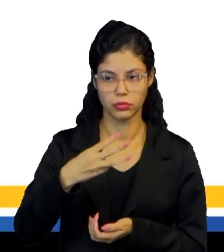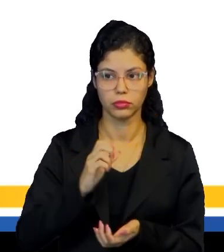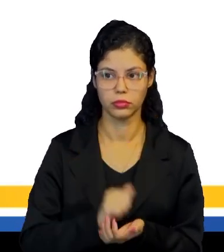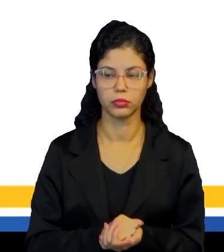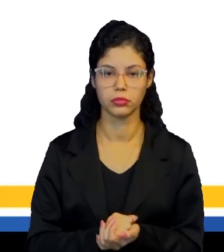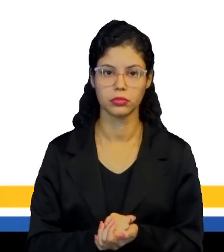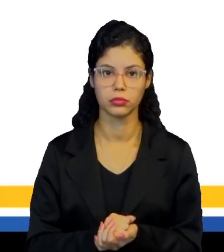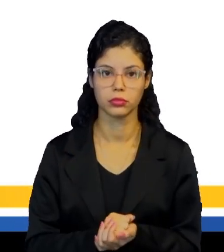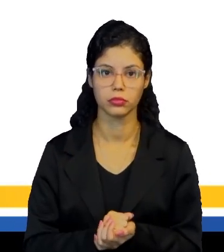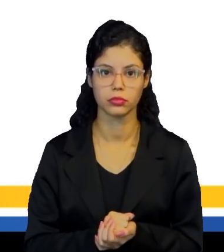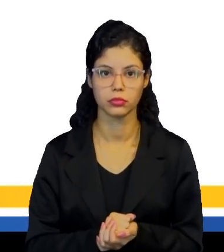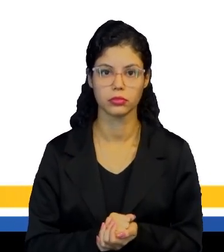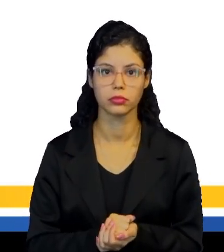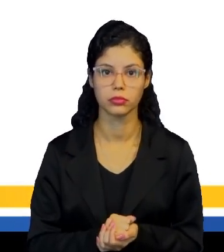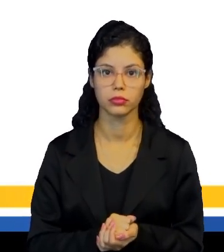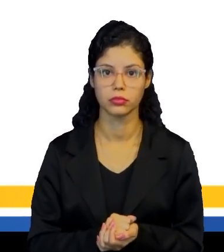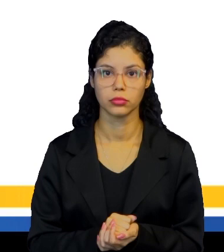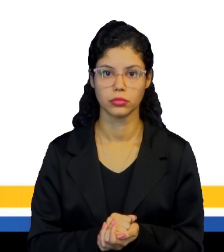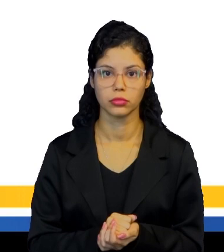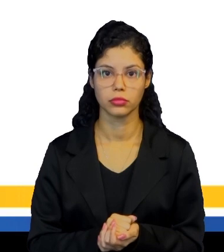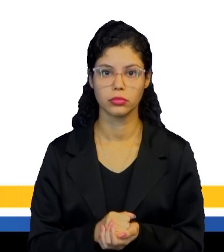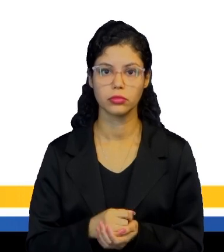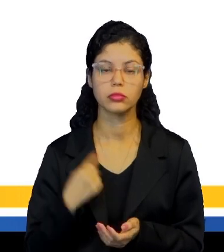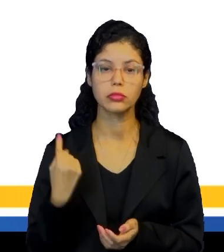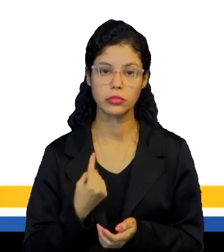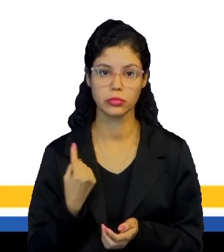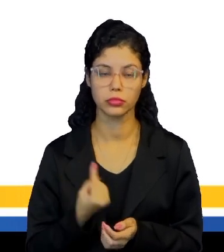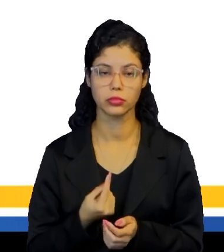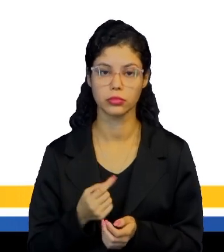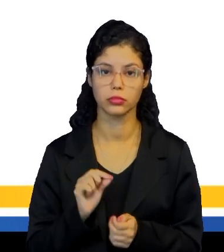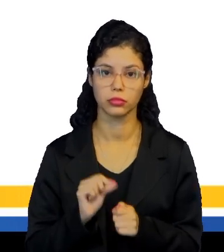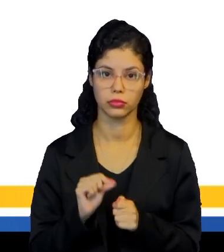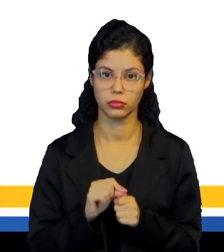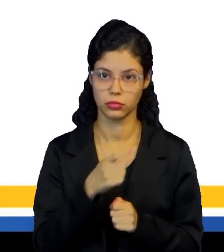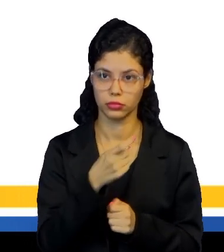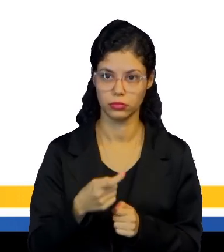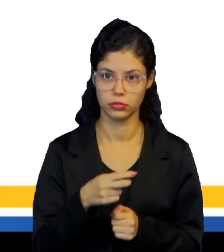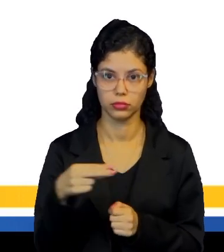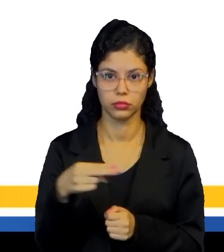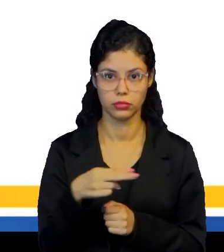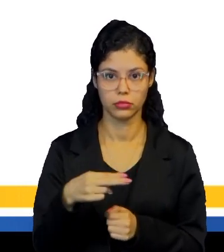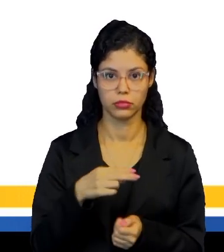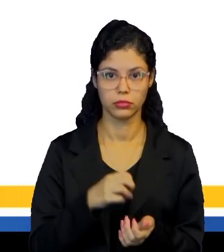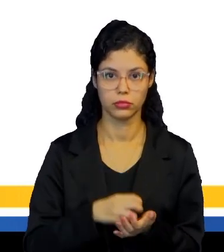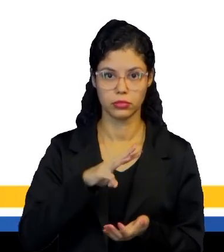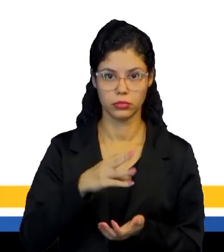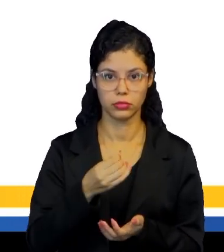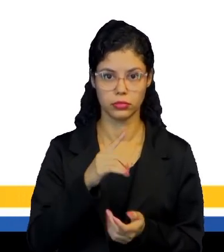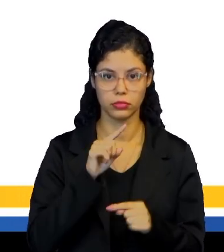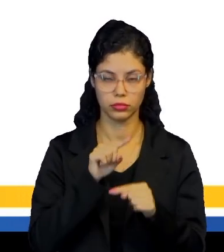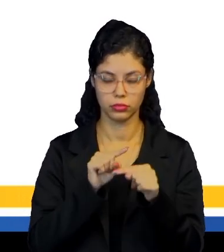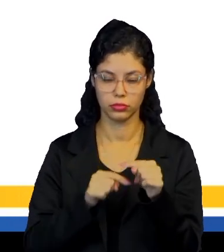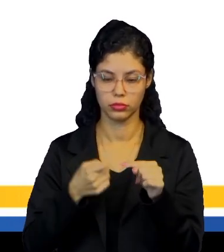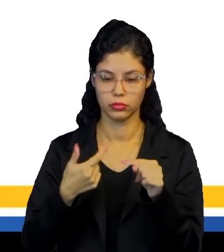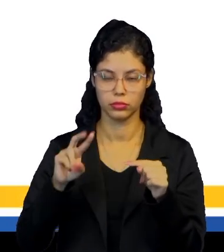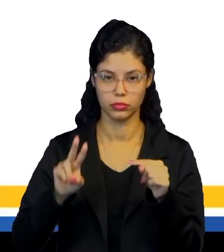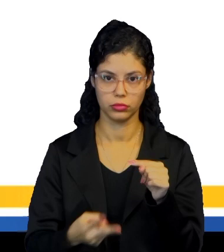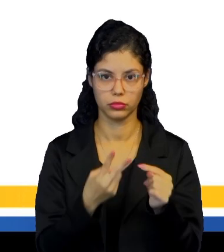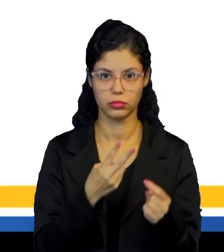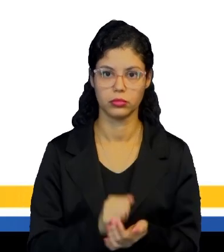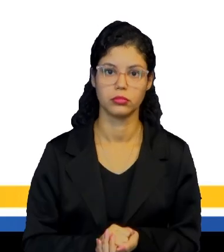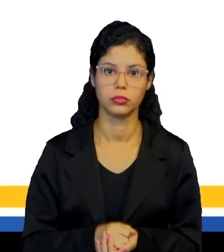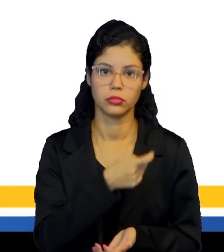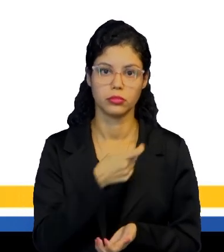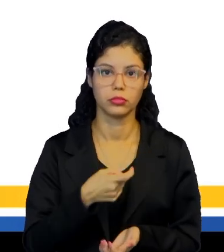= 30 mil o isola aí vai ficar x = 30 mil dividido para 2